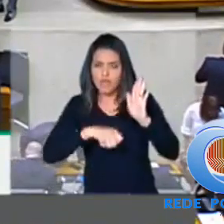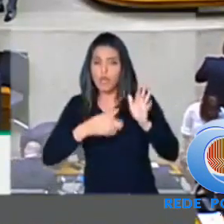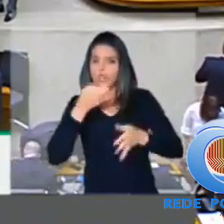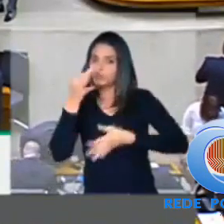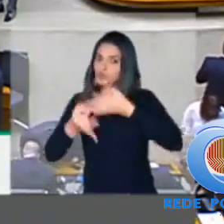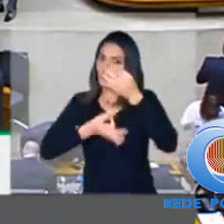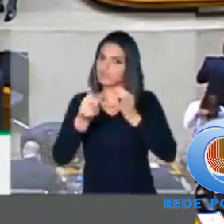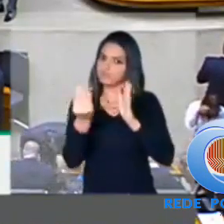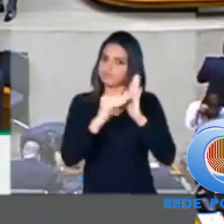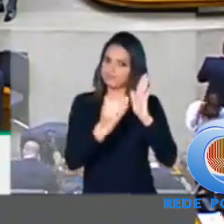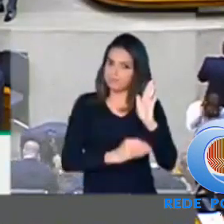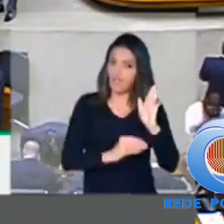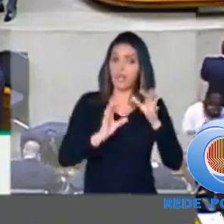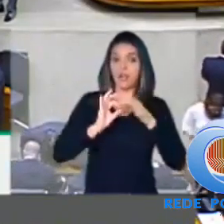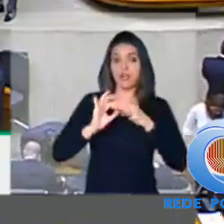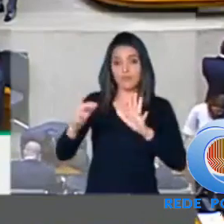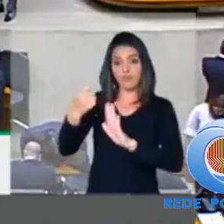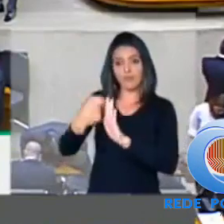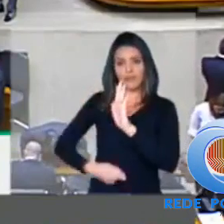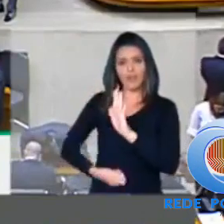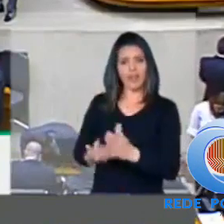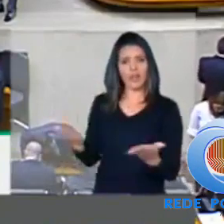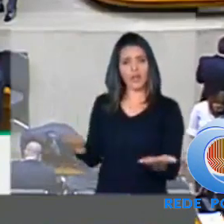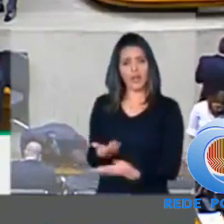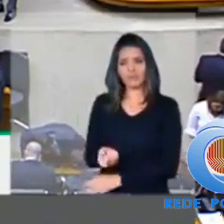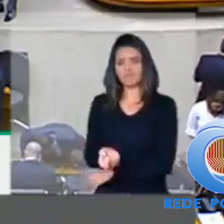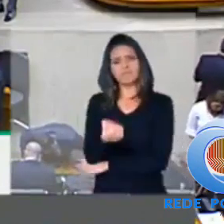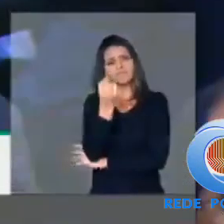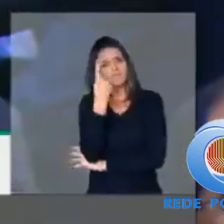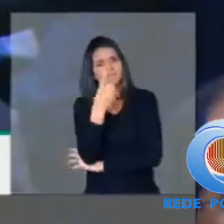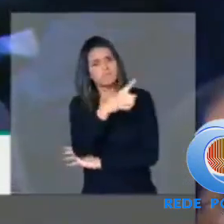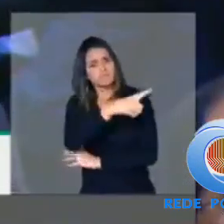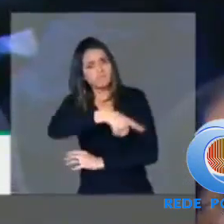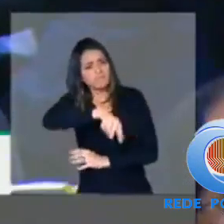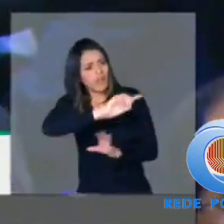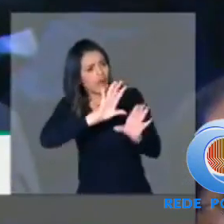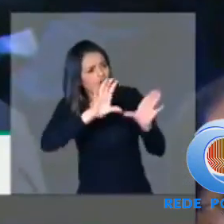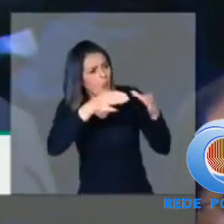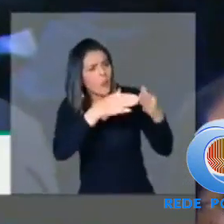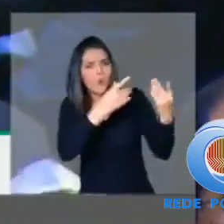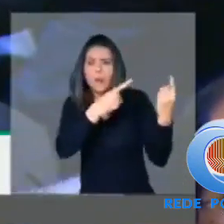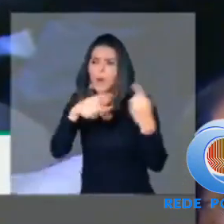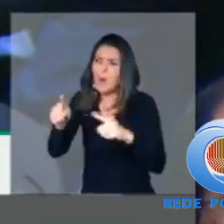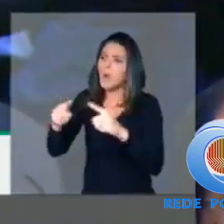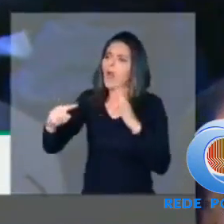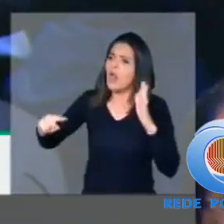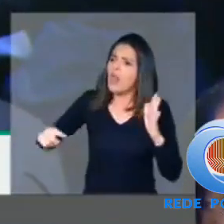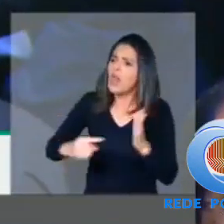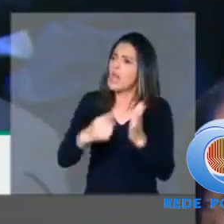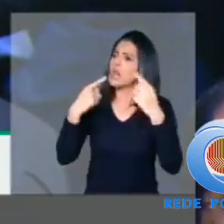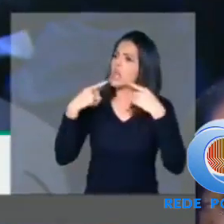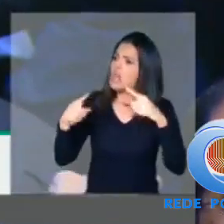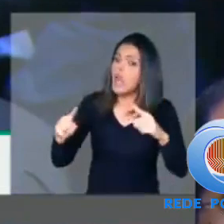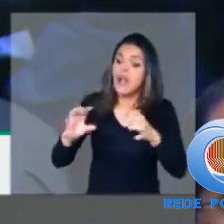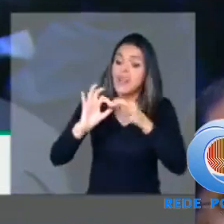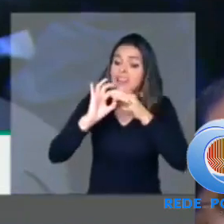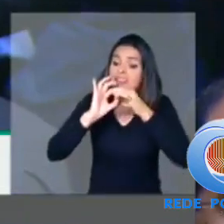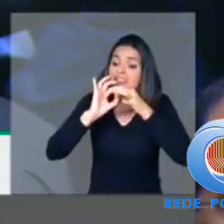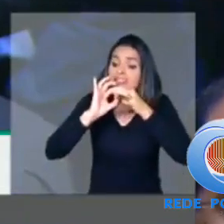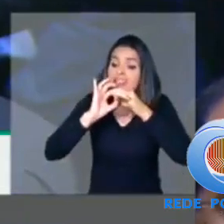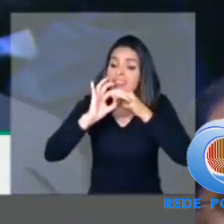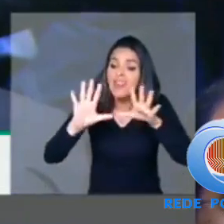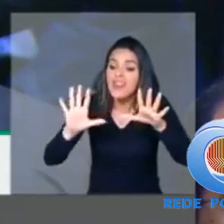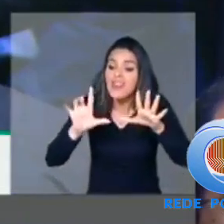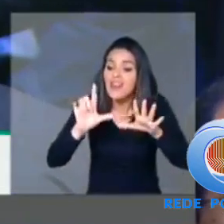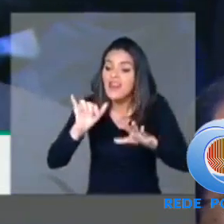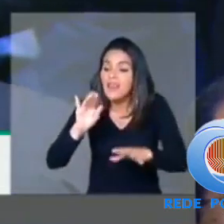para poder liberar. Eu fico impressionado como a oposição critica a liberdade. E nós estamos falando